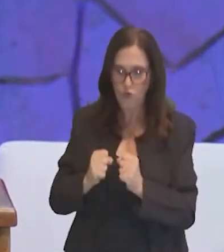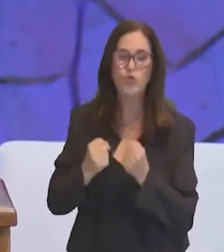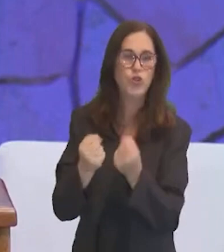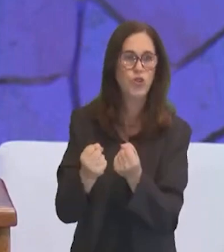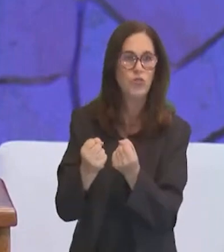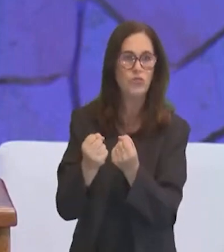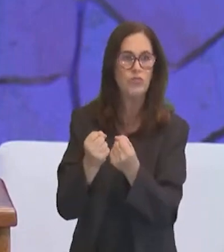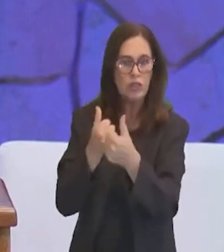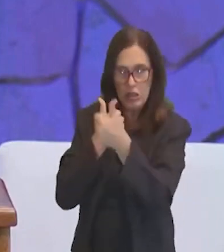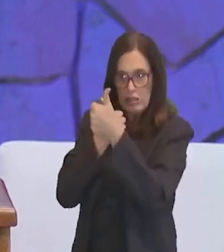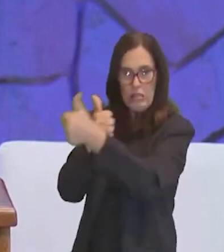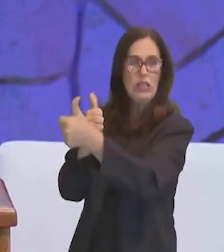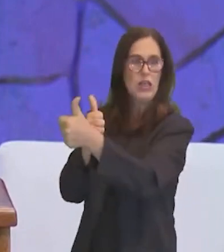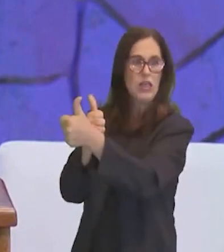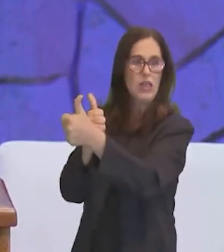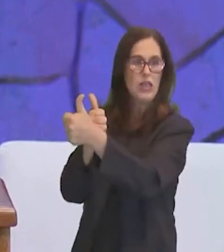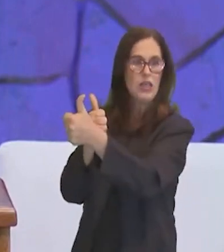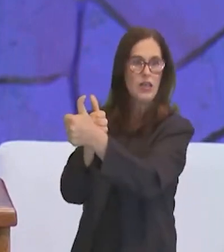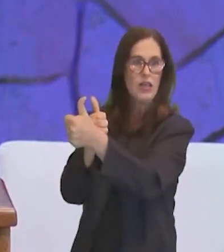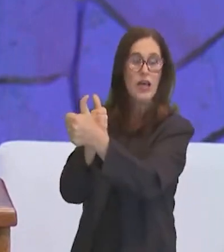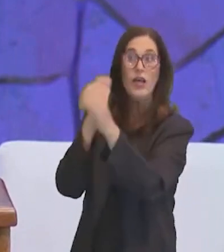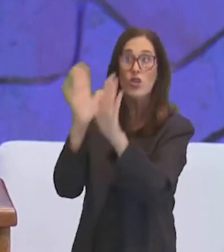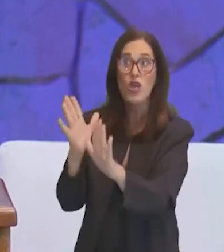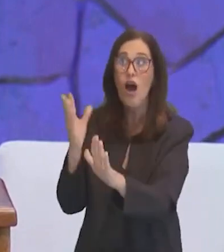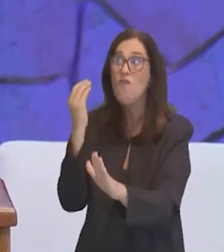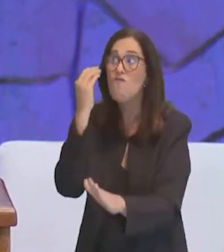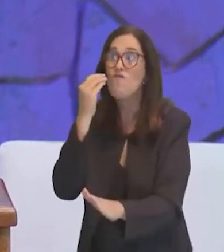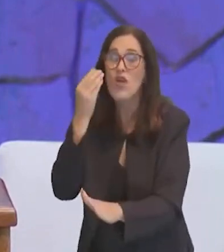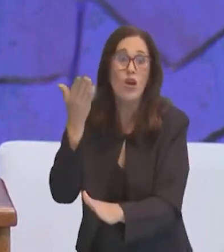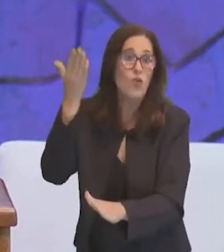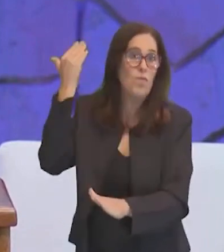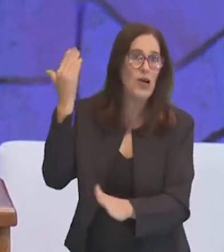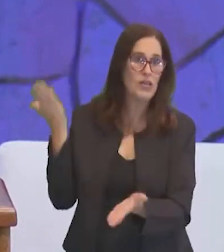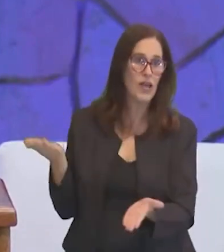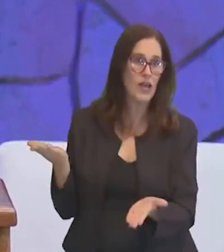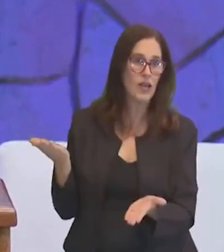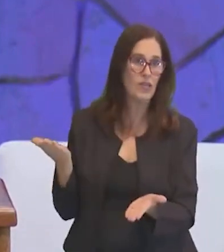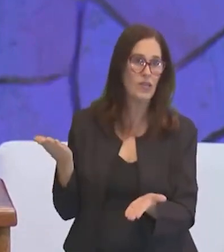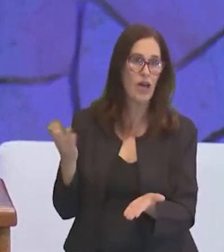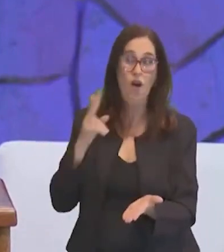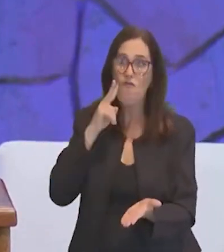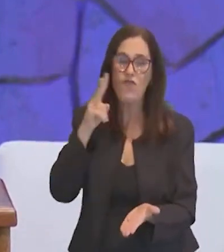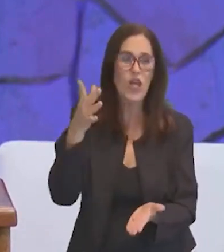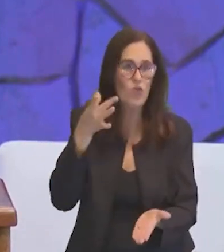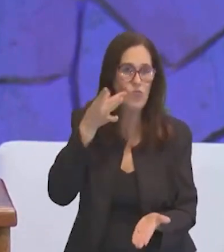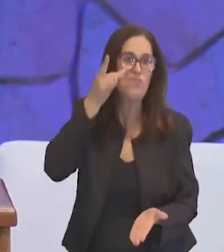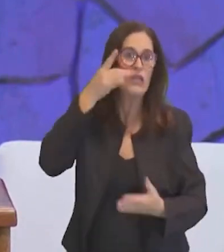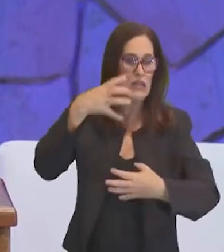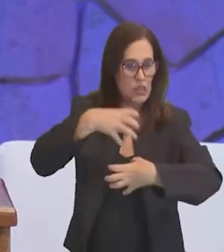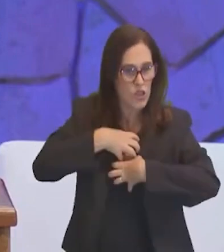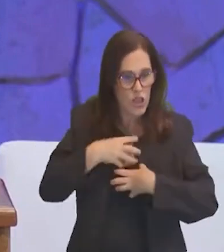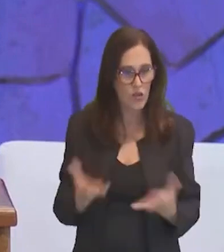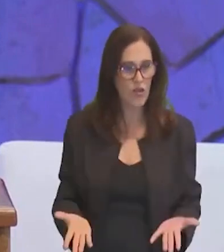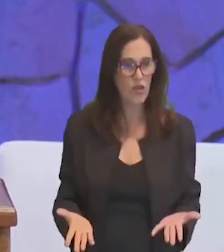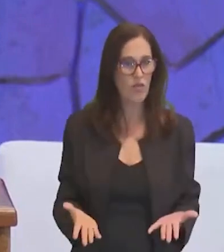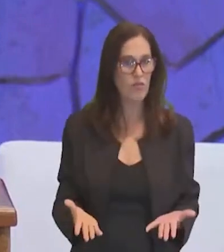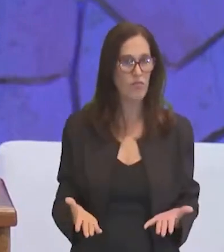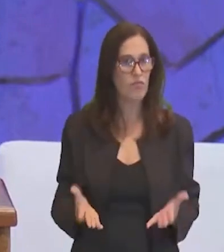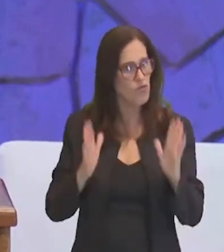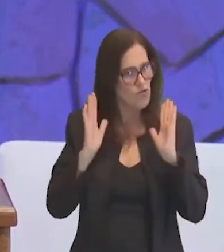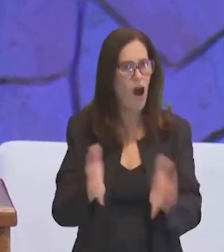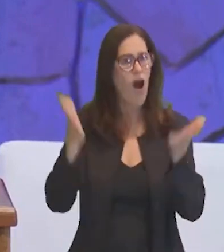de seguir aquilo que já conheciam sobre Deus, presenciaram, sentiram,